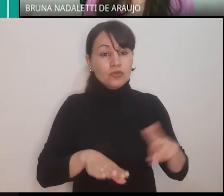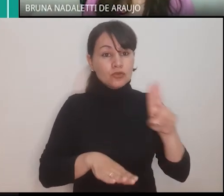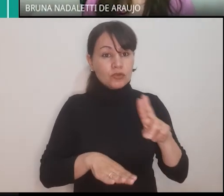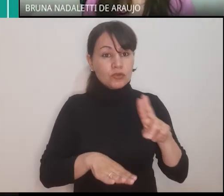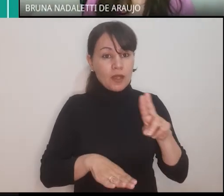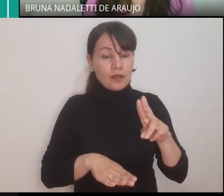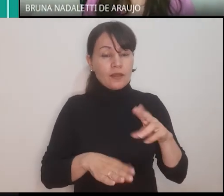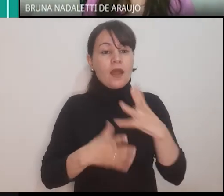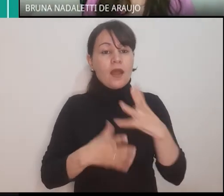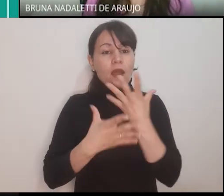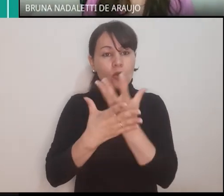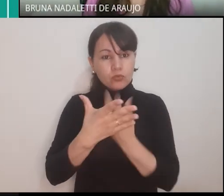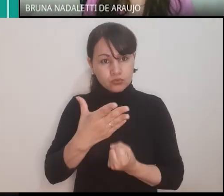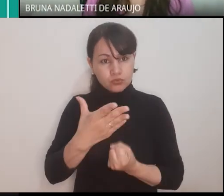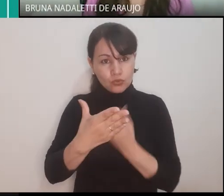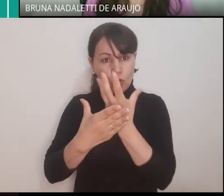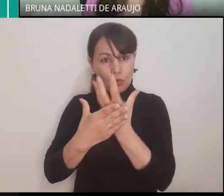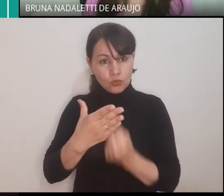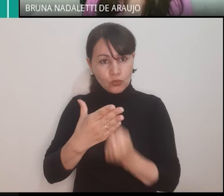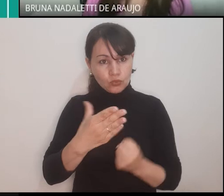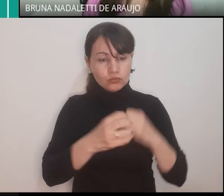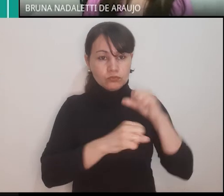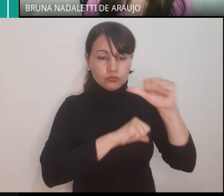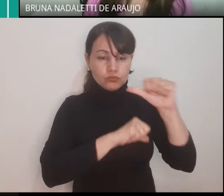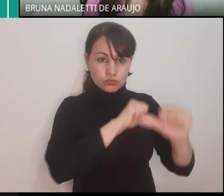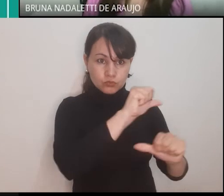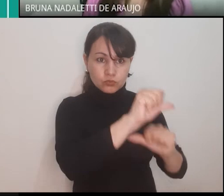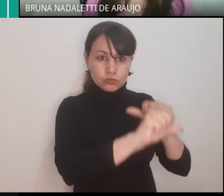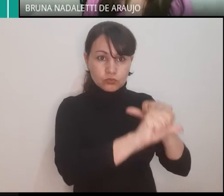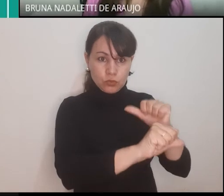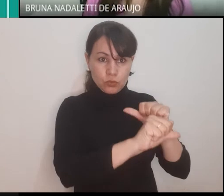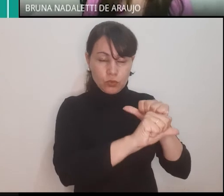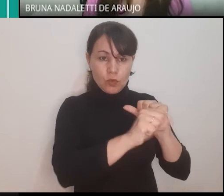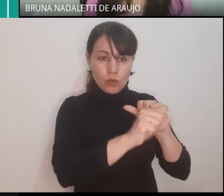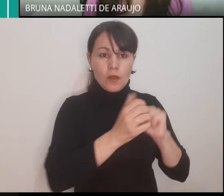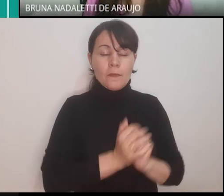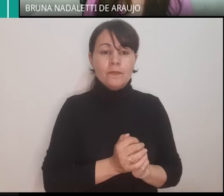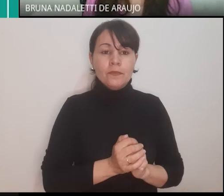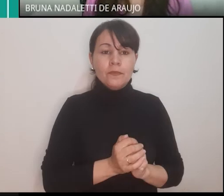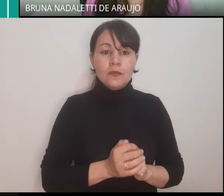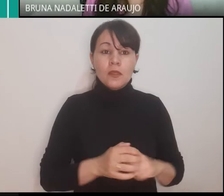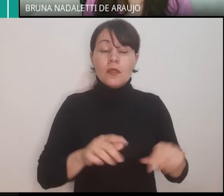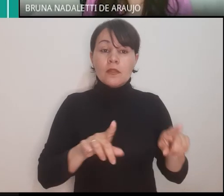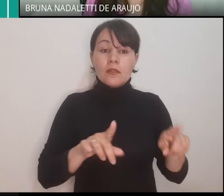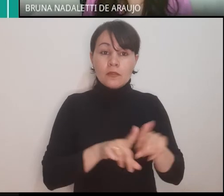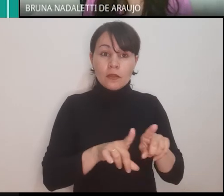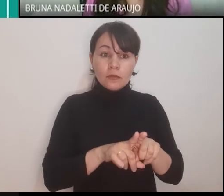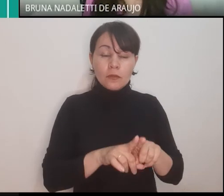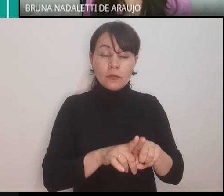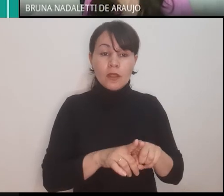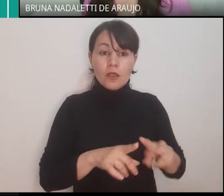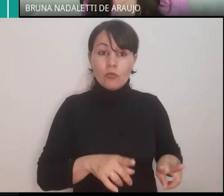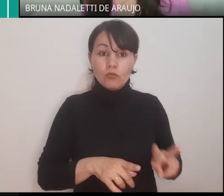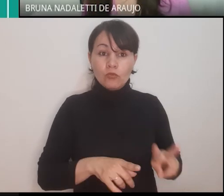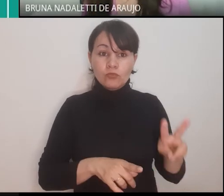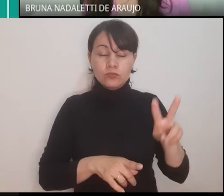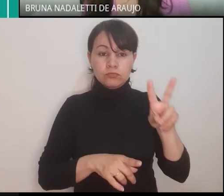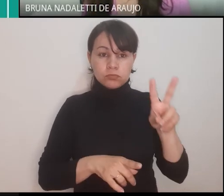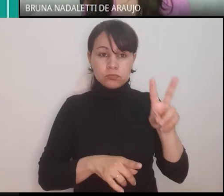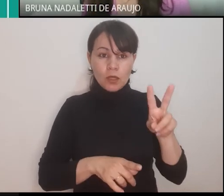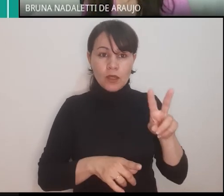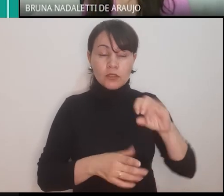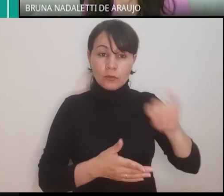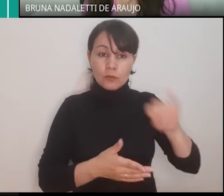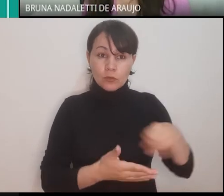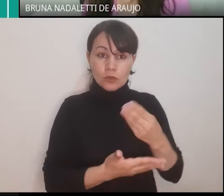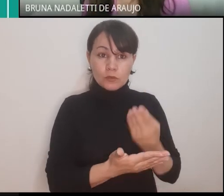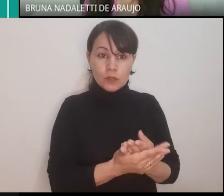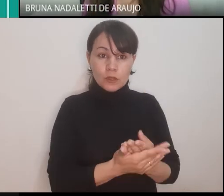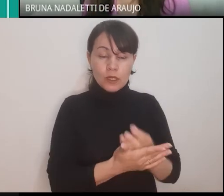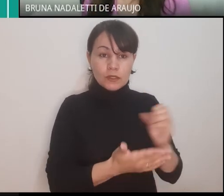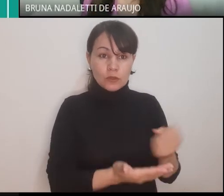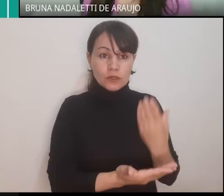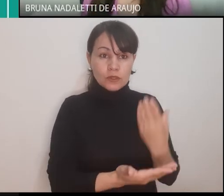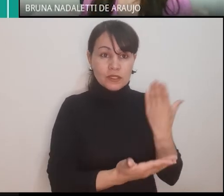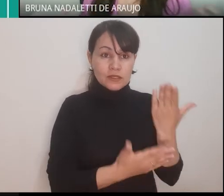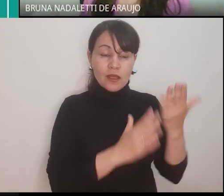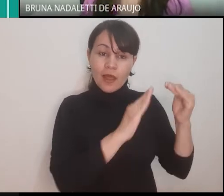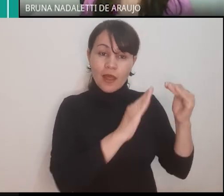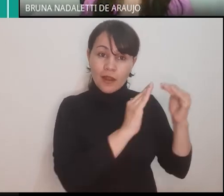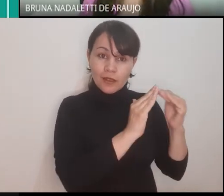hemodiálise. Como vantagem, a diálise peritoneal tem a possibilidade de ser realizada no